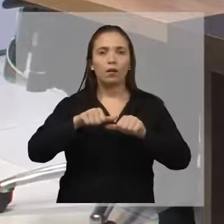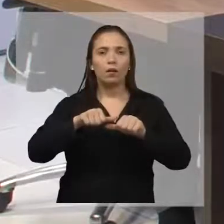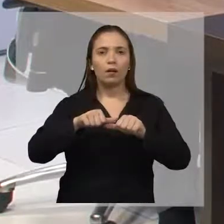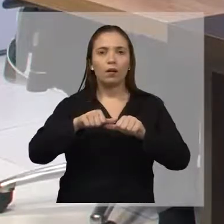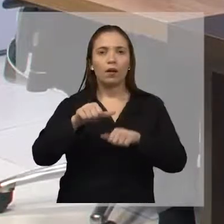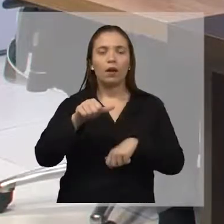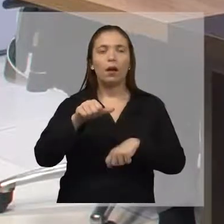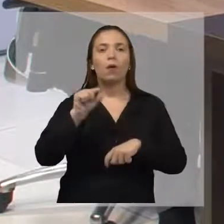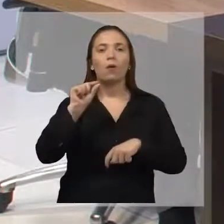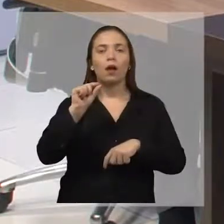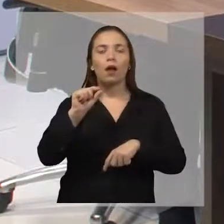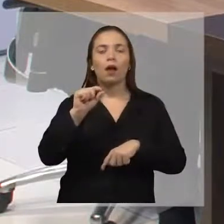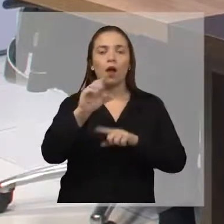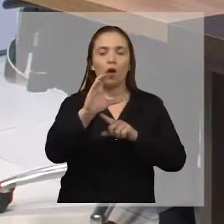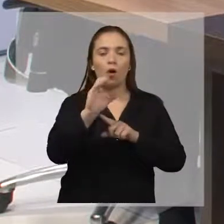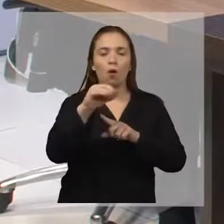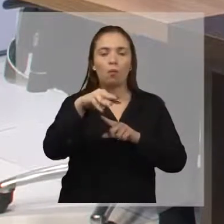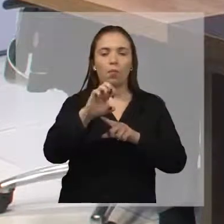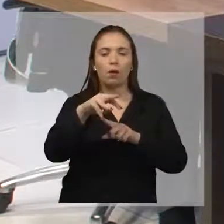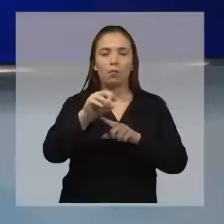com essa interpretação?